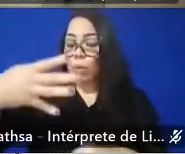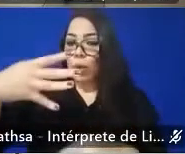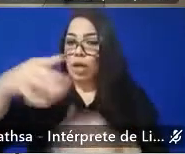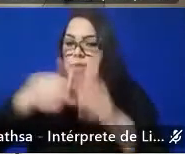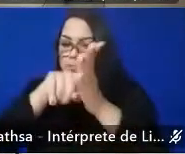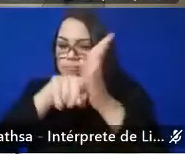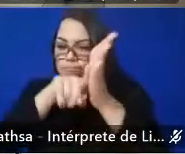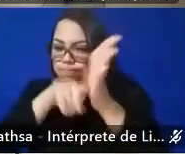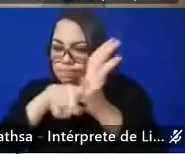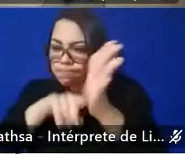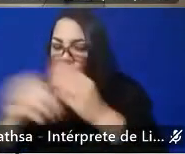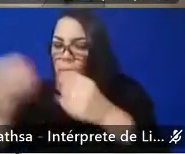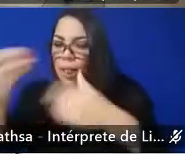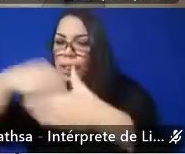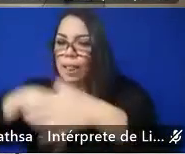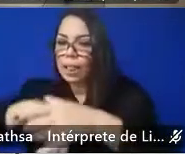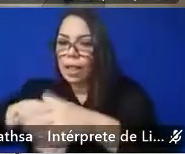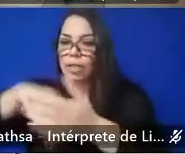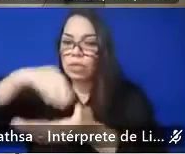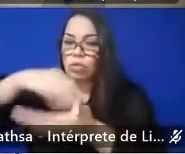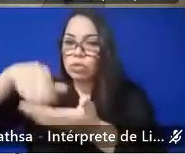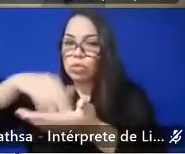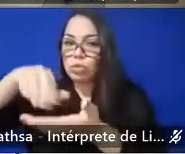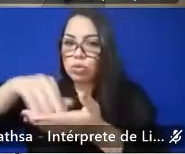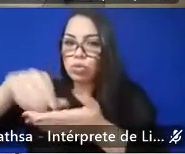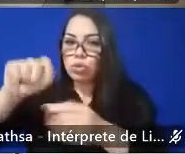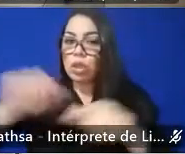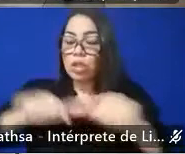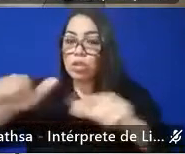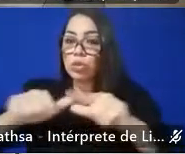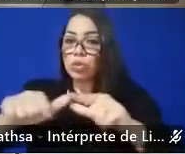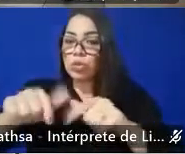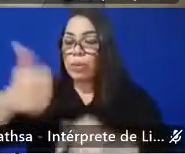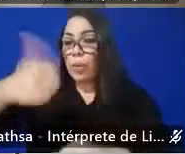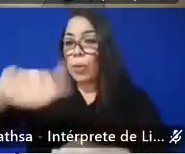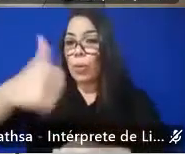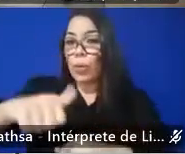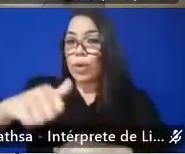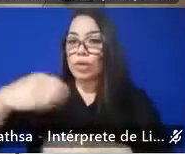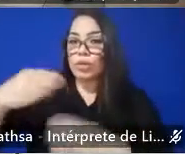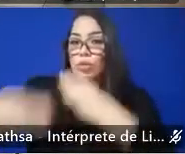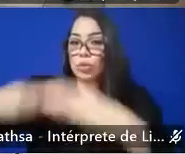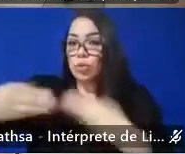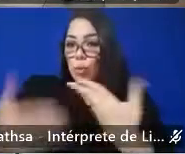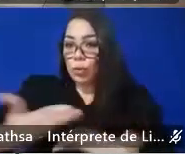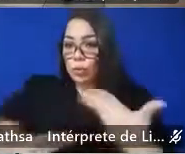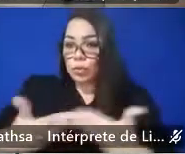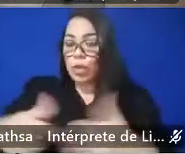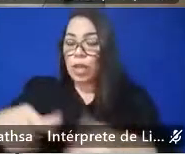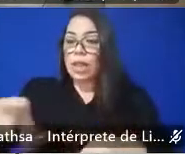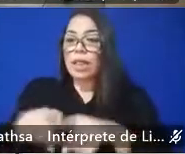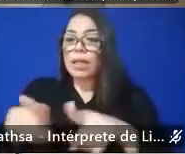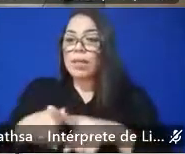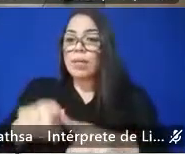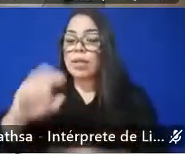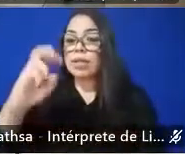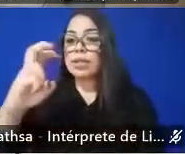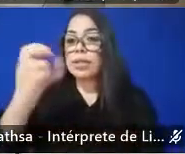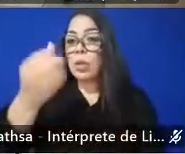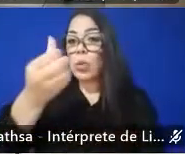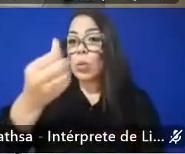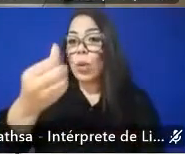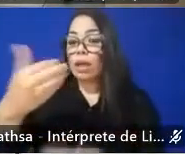relação qualitativa do trabalho dos membros havendo ainda 56 em cursos e